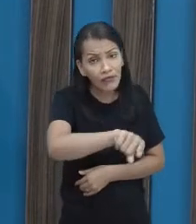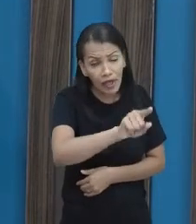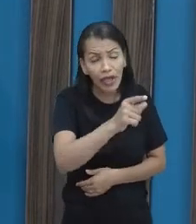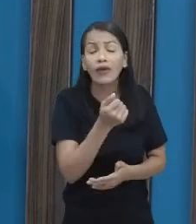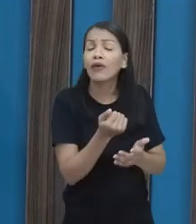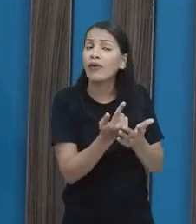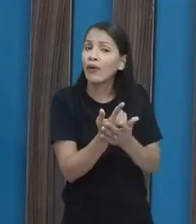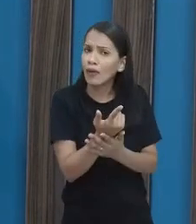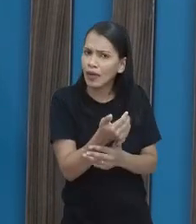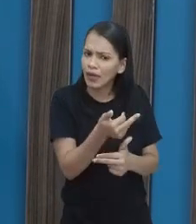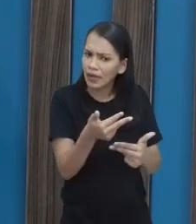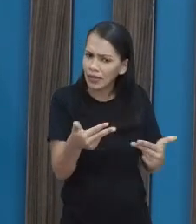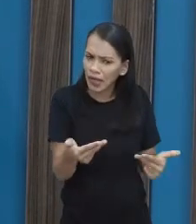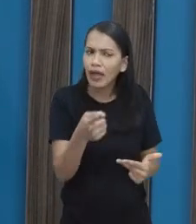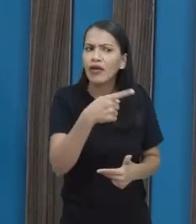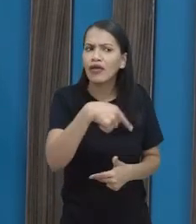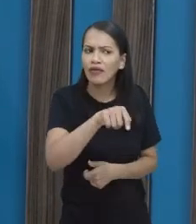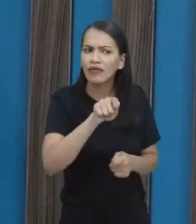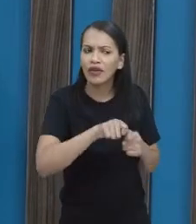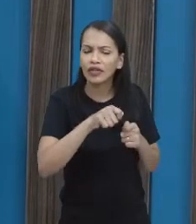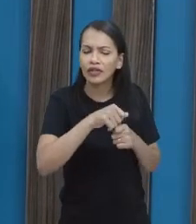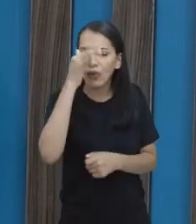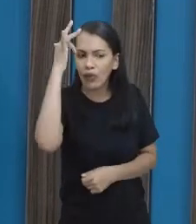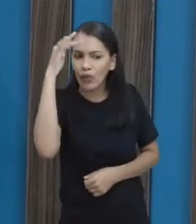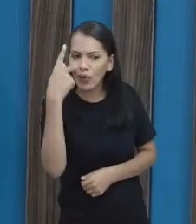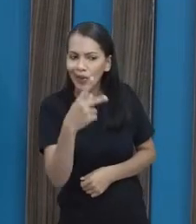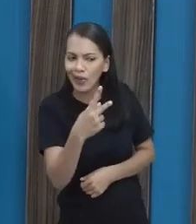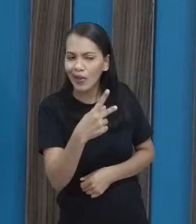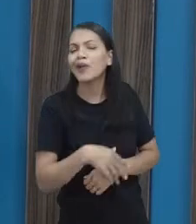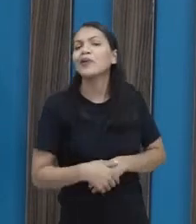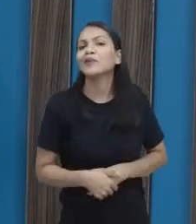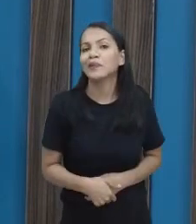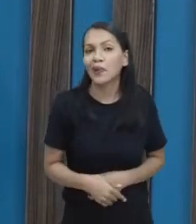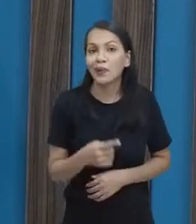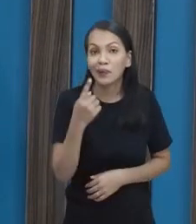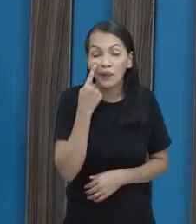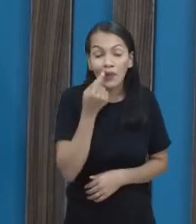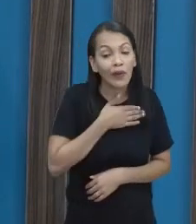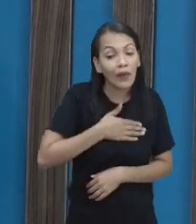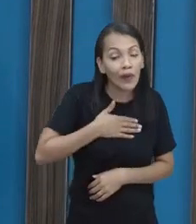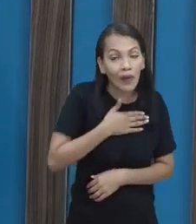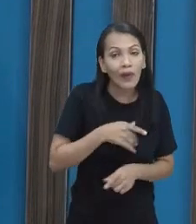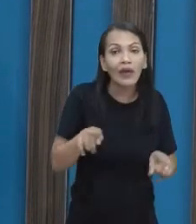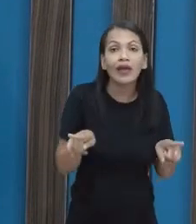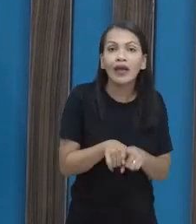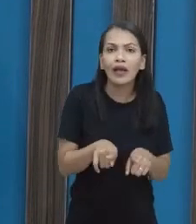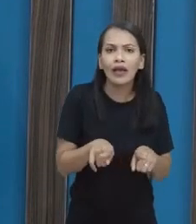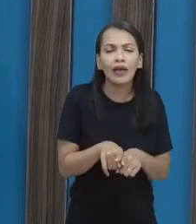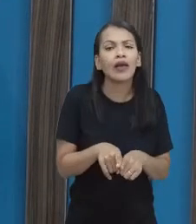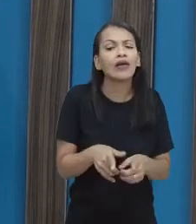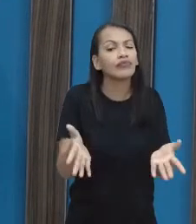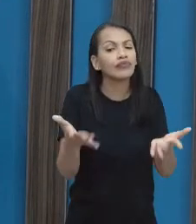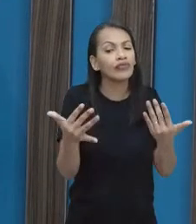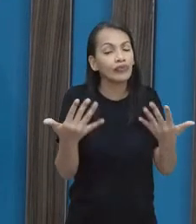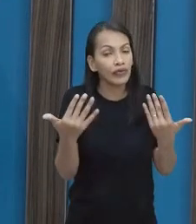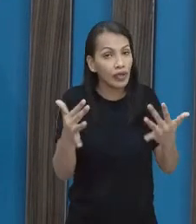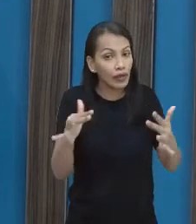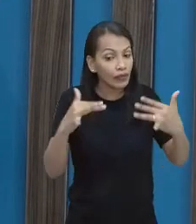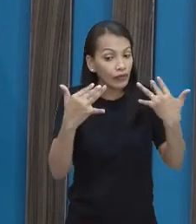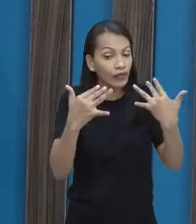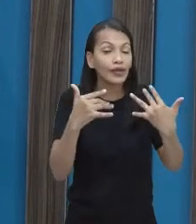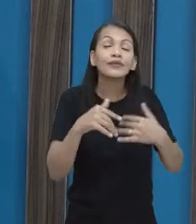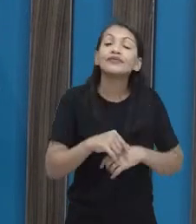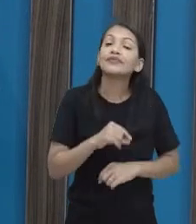para realizar aí os sonhos de vocês. Então, dá uma olhada. Mas eu gostaria também de trazer um alerta aqui, professora Carol. Diga.